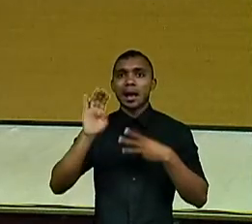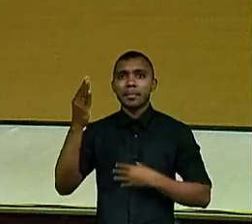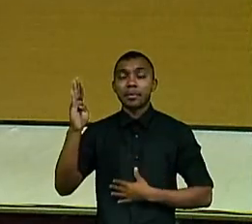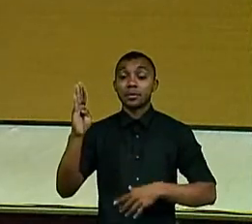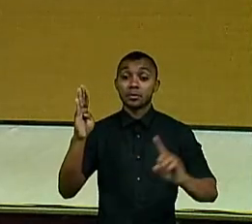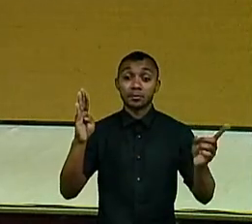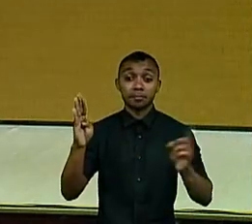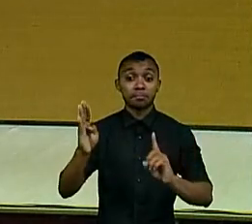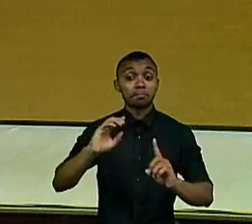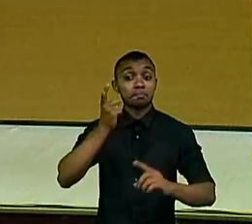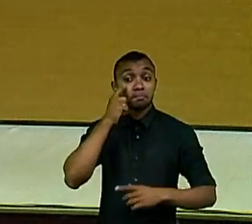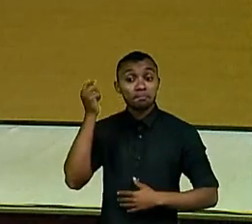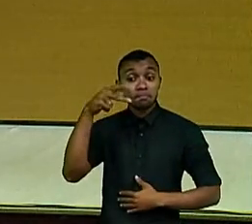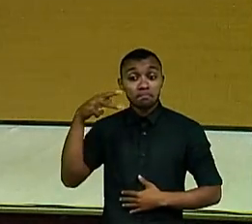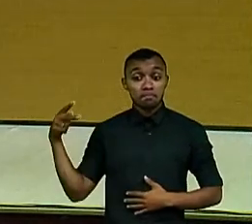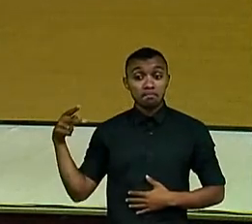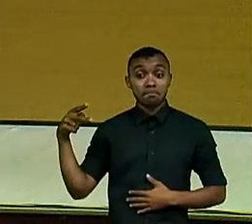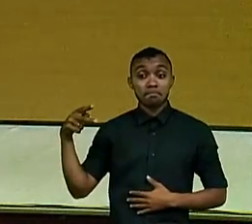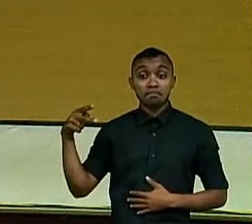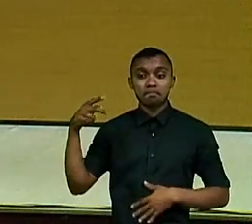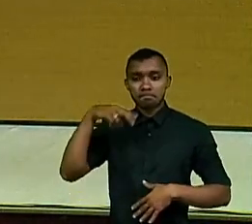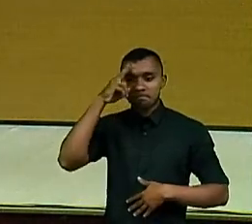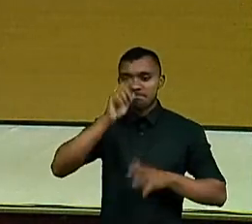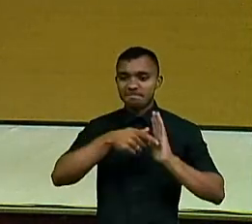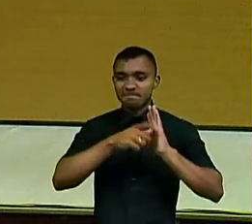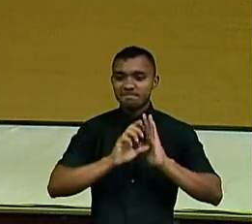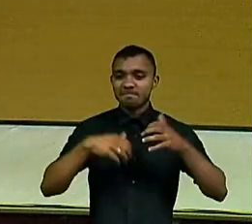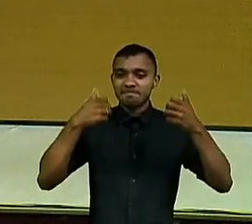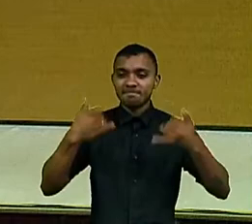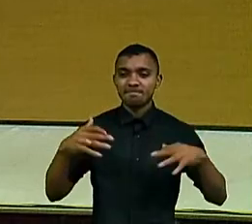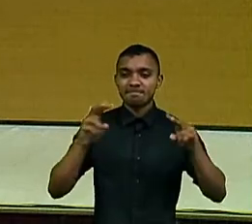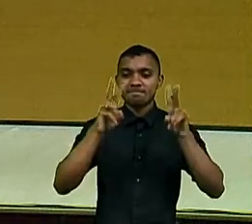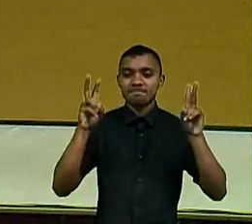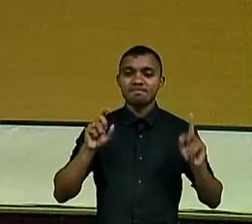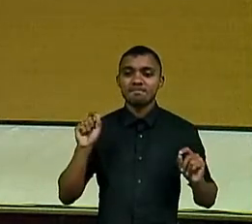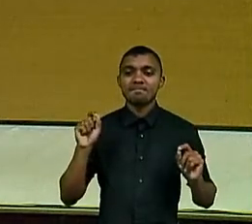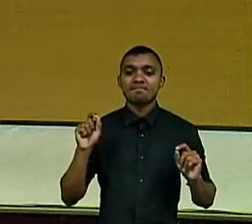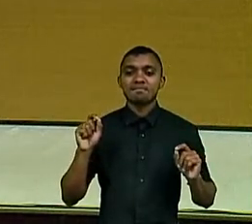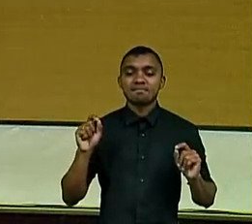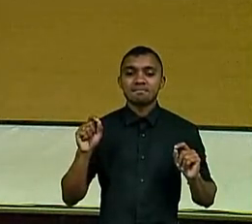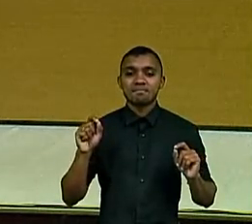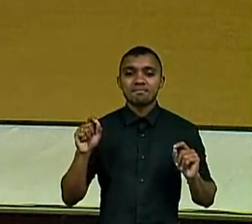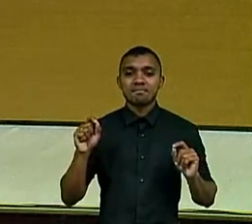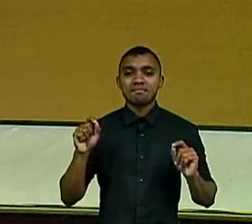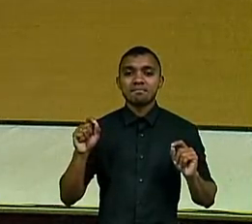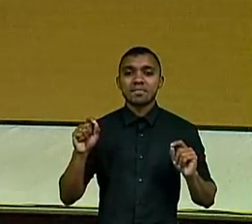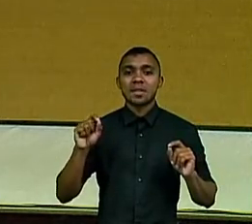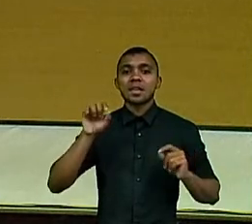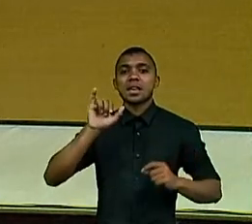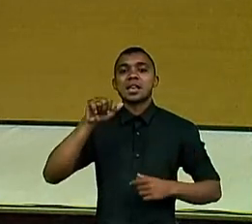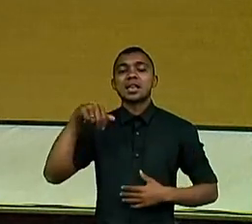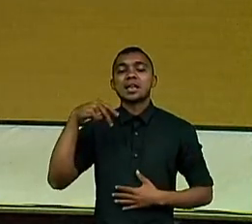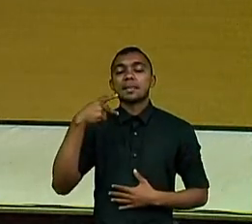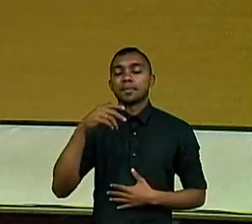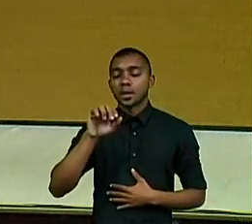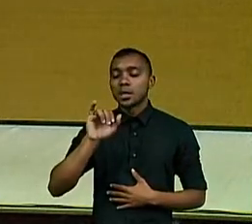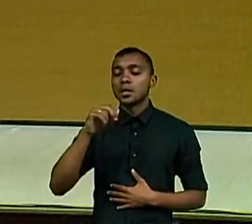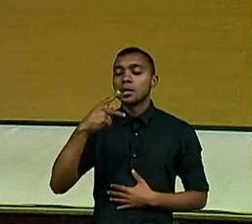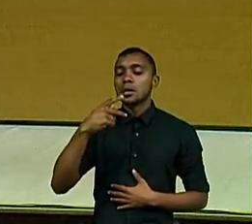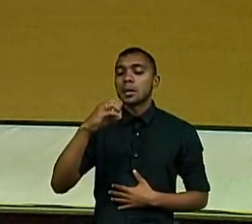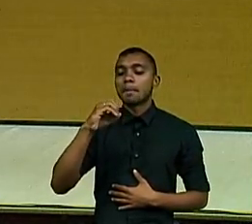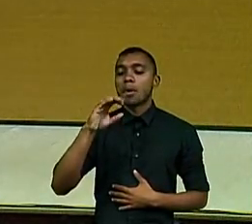professor Natiel falou sobre a hipotensão é uma coisa